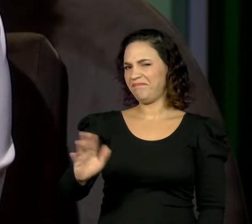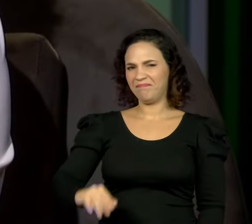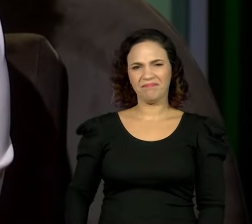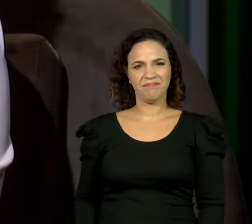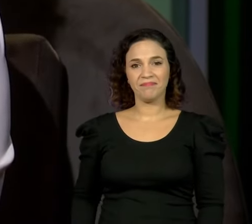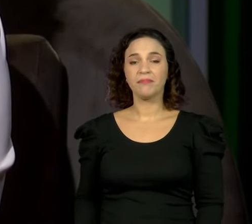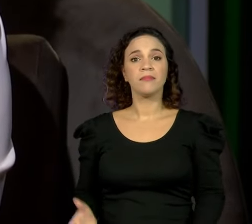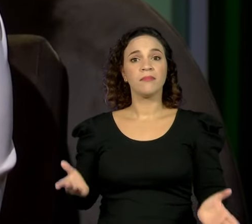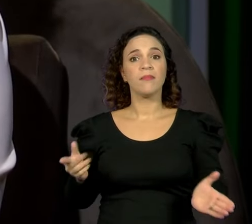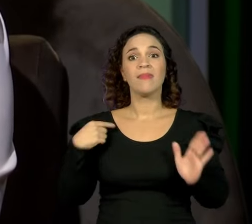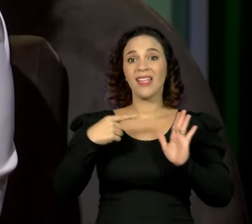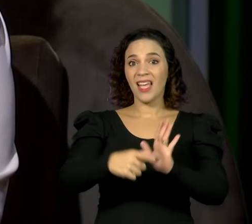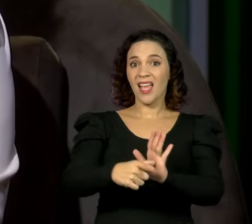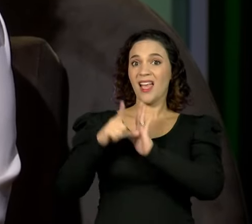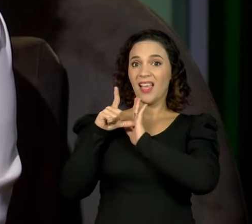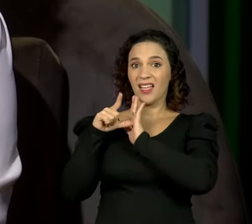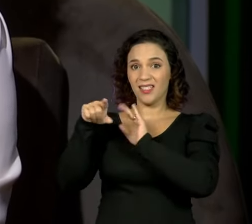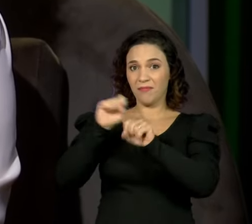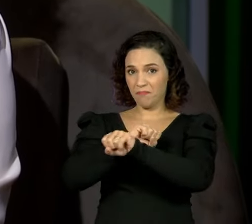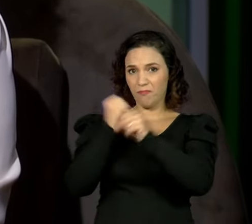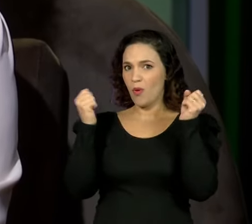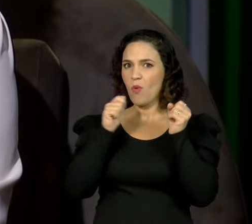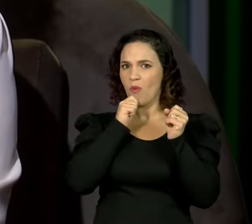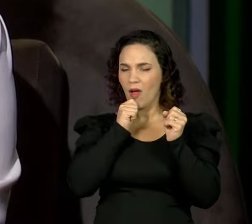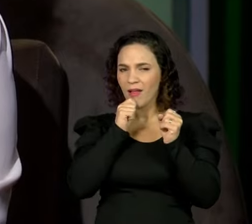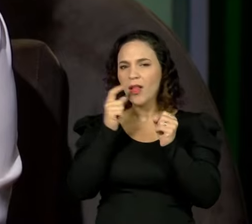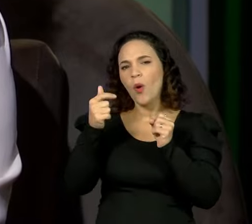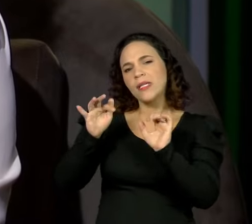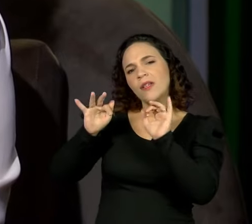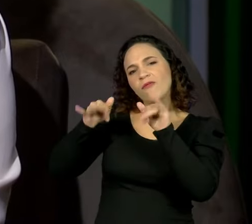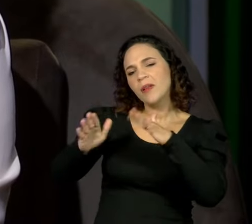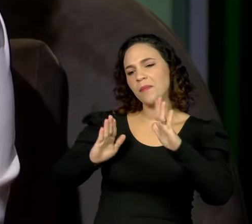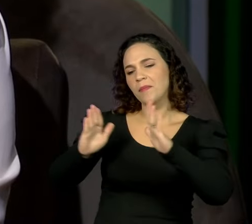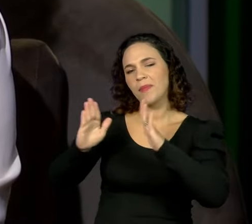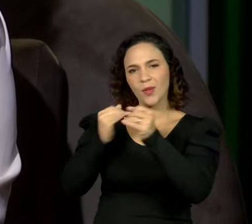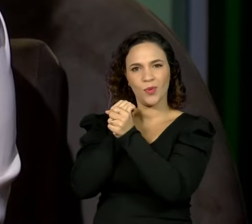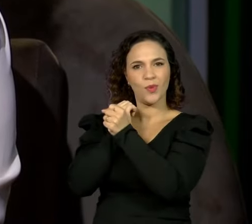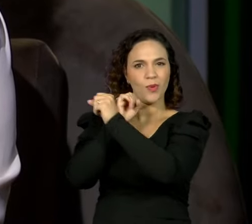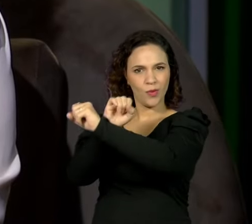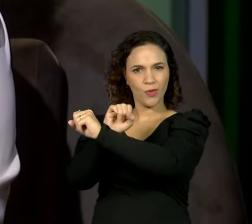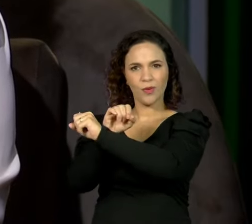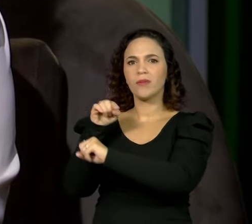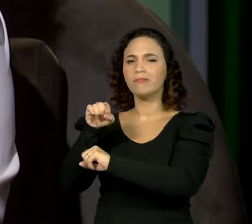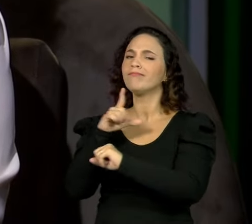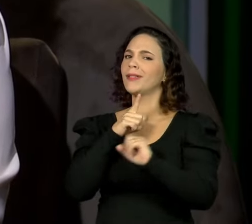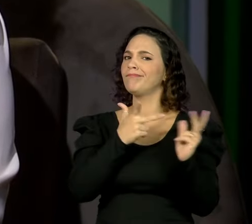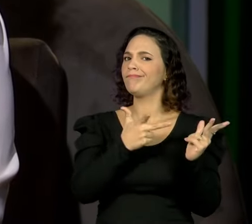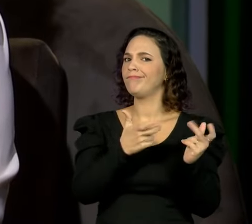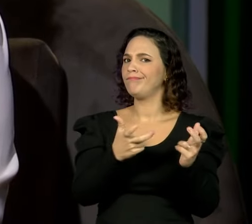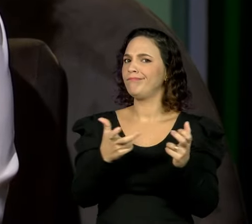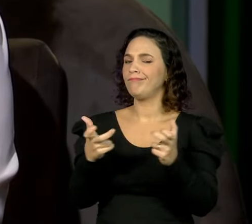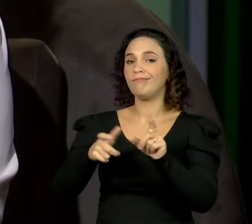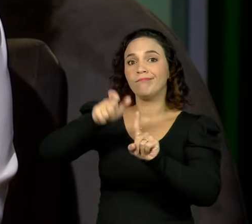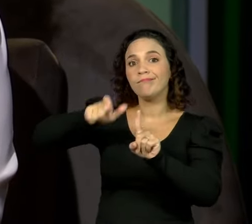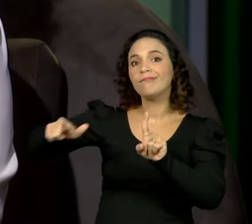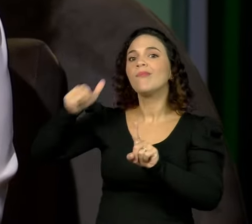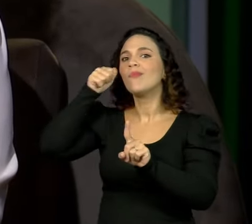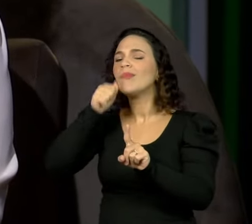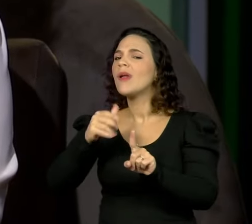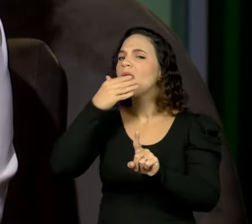temos, até antes mesmo da abolição, durante ainda o final do período escravocrata, a gente teve negros e